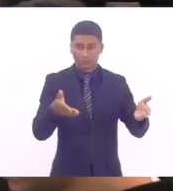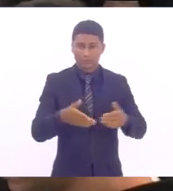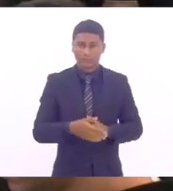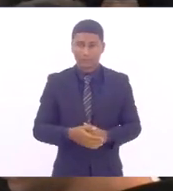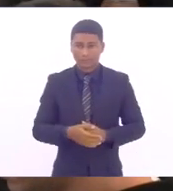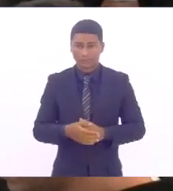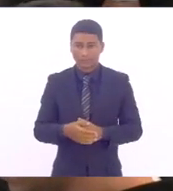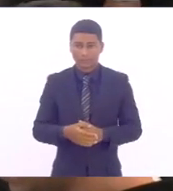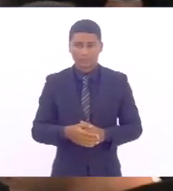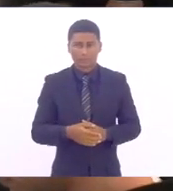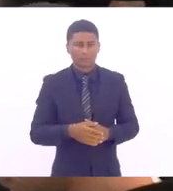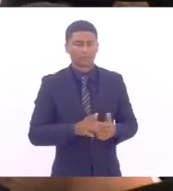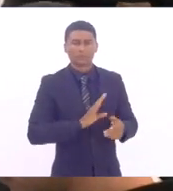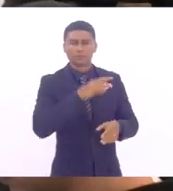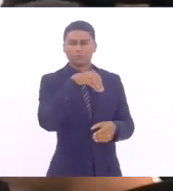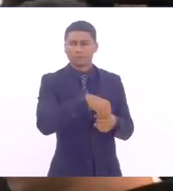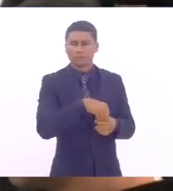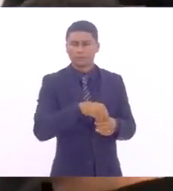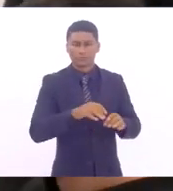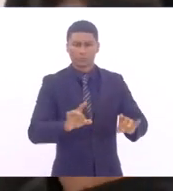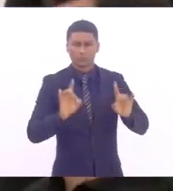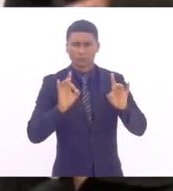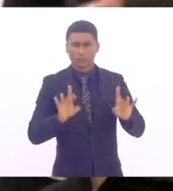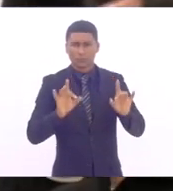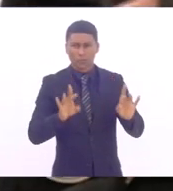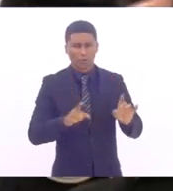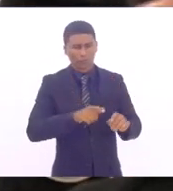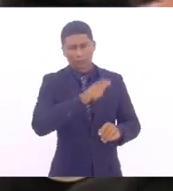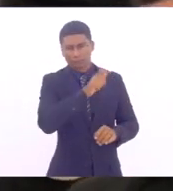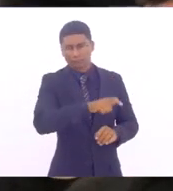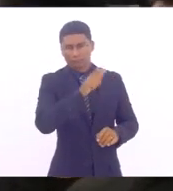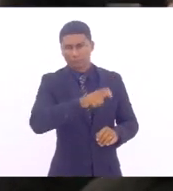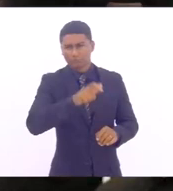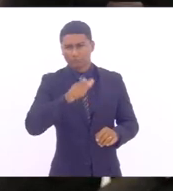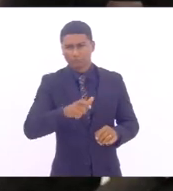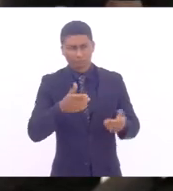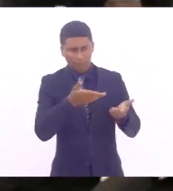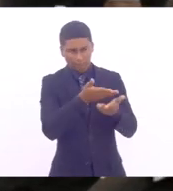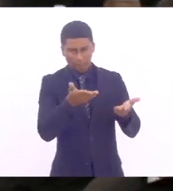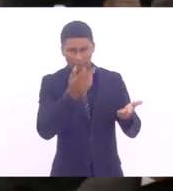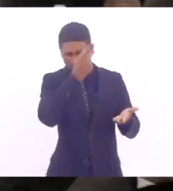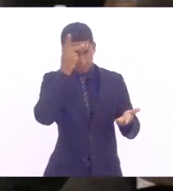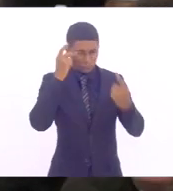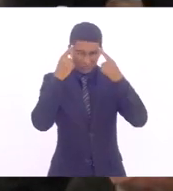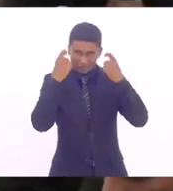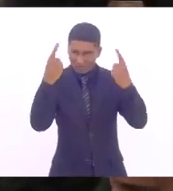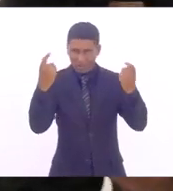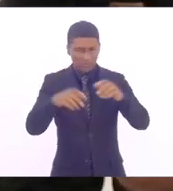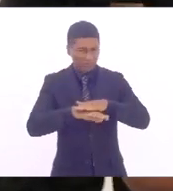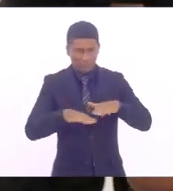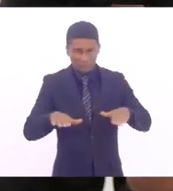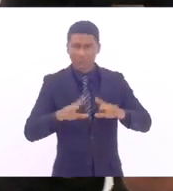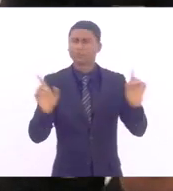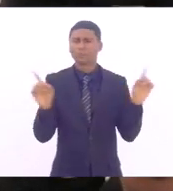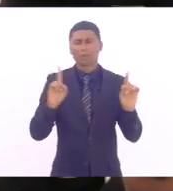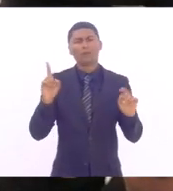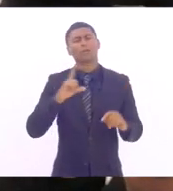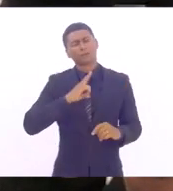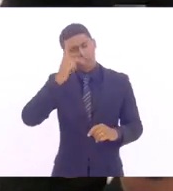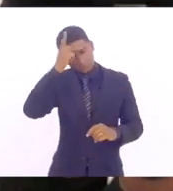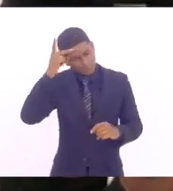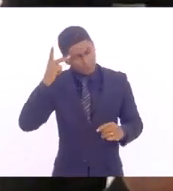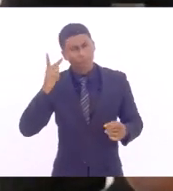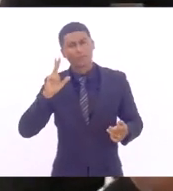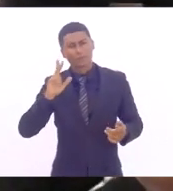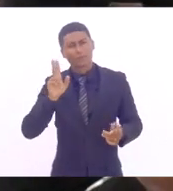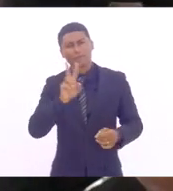são compostas somente de torcedores dessa estirpe, né? Eles... Tem muita gente que vai para festejar,